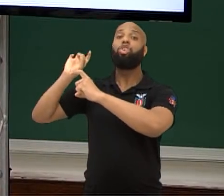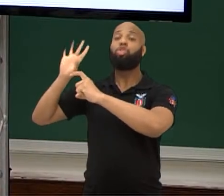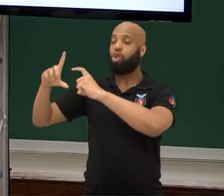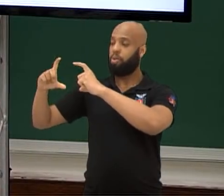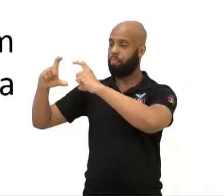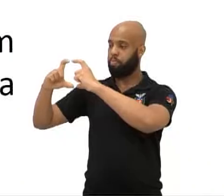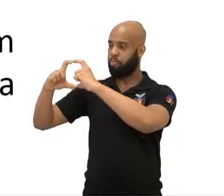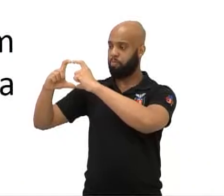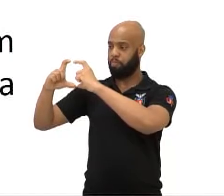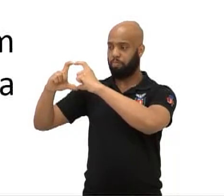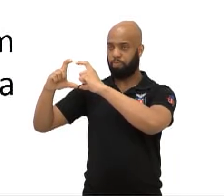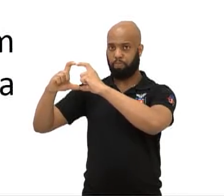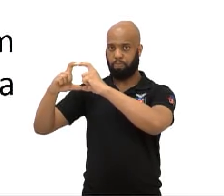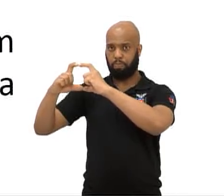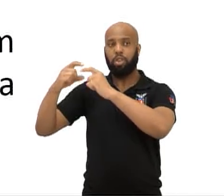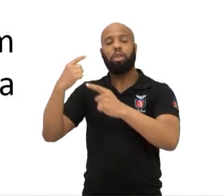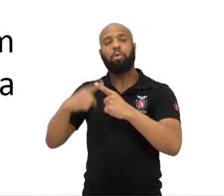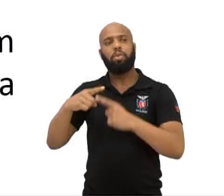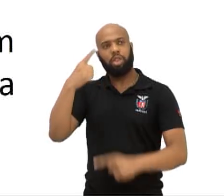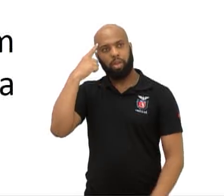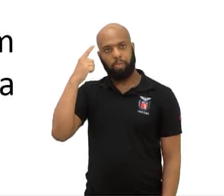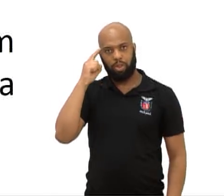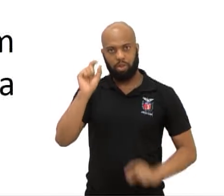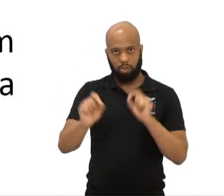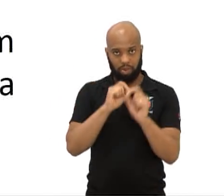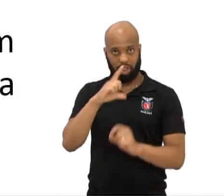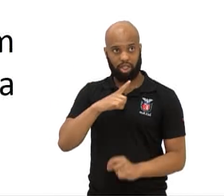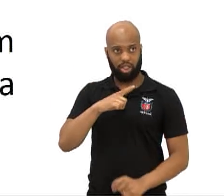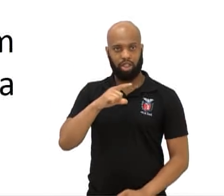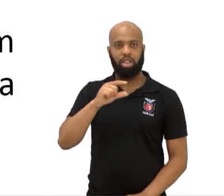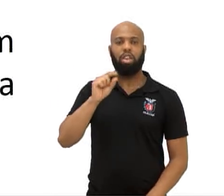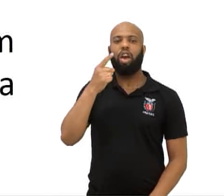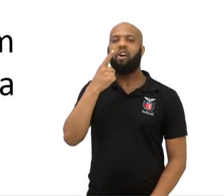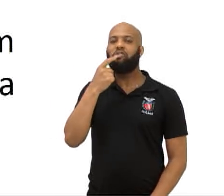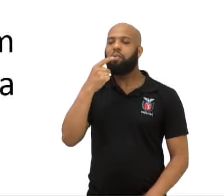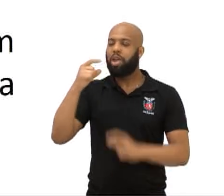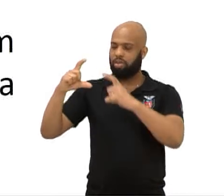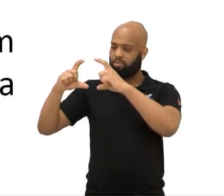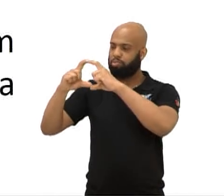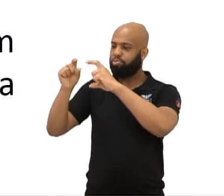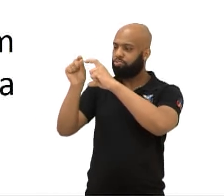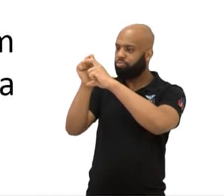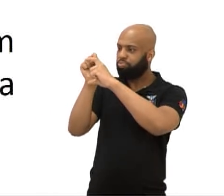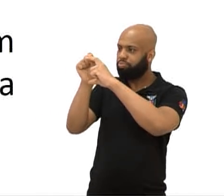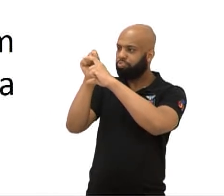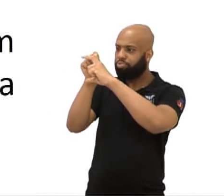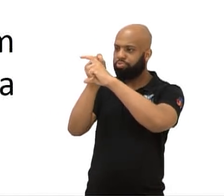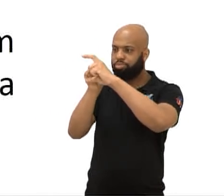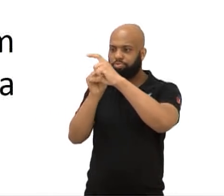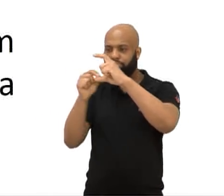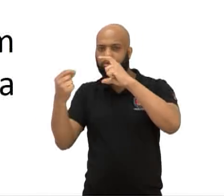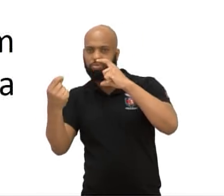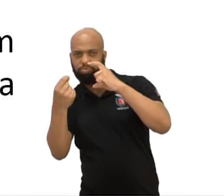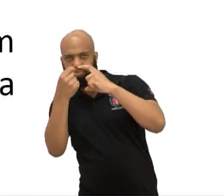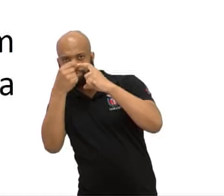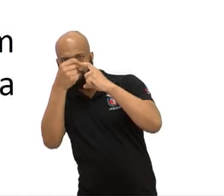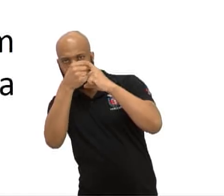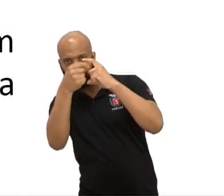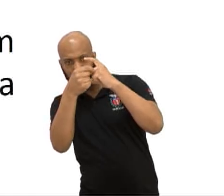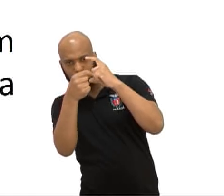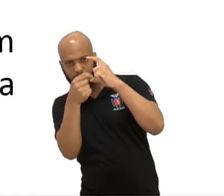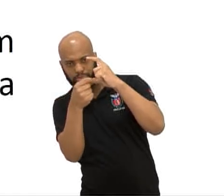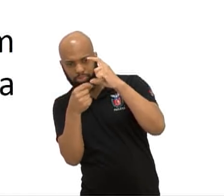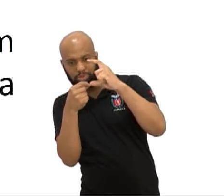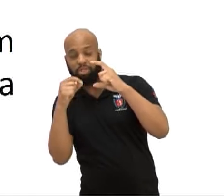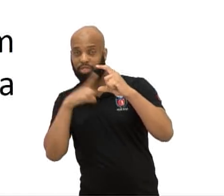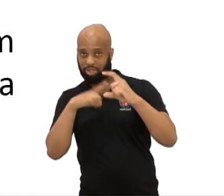circunferência? Vamos pensar aqui, ó, que esse vermelho ali são vários pontinhos. Então, são